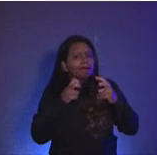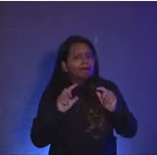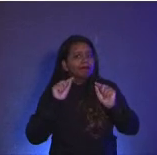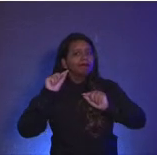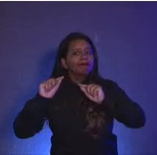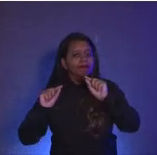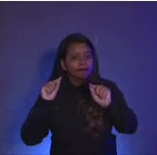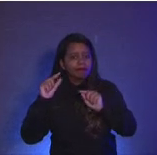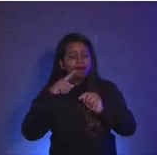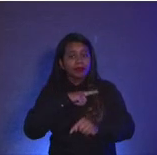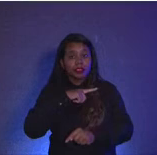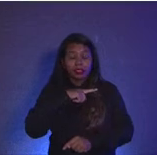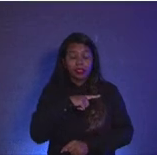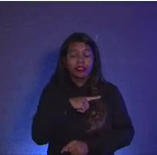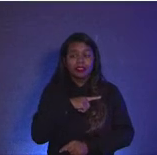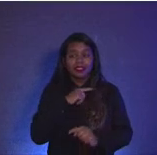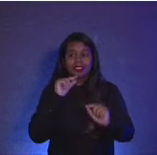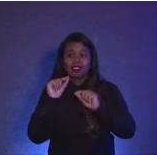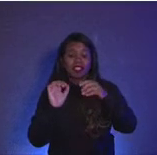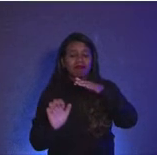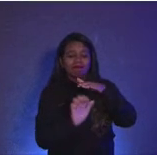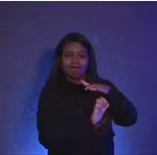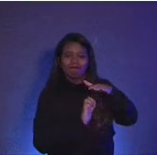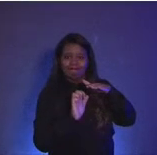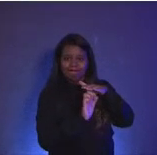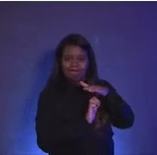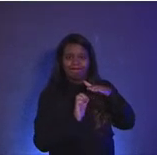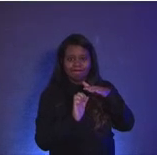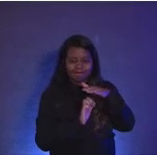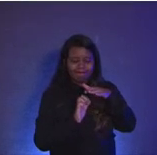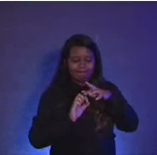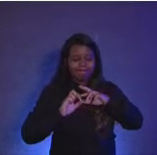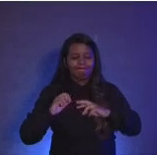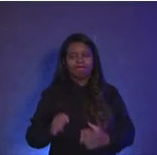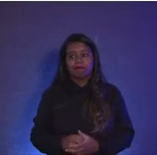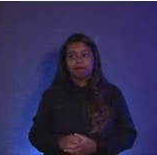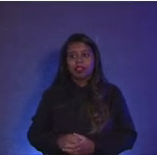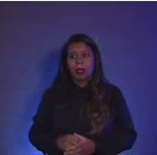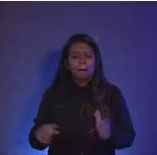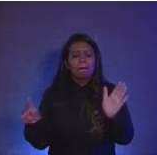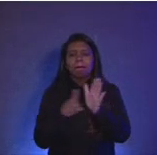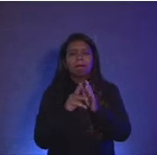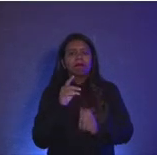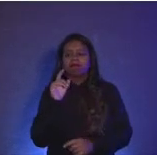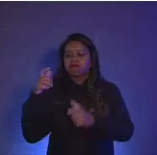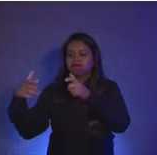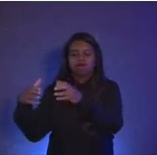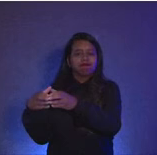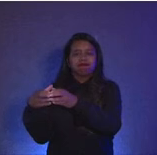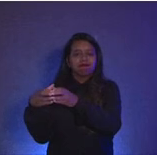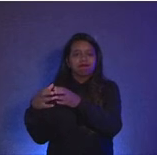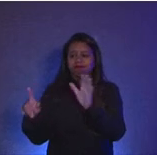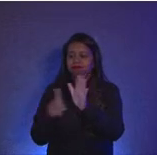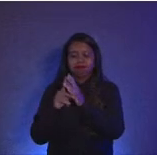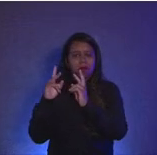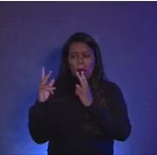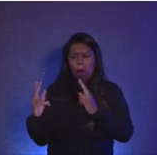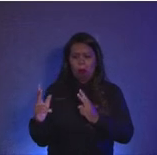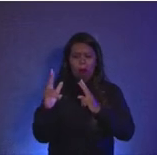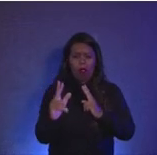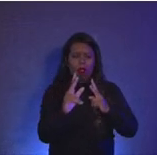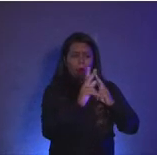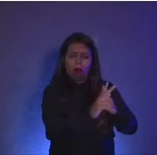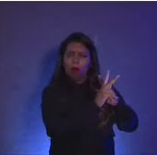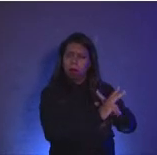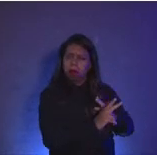tinha algumas empresas que eram todas do mesmo dono, do mesmo grupo. E a gente cruzou